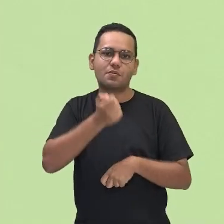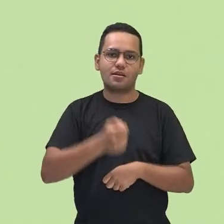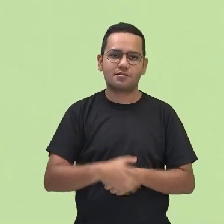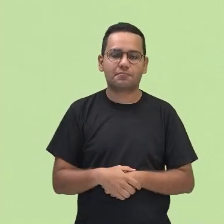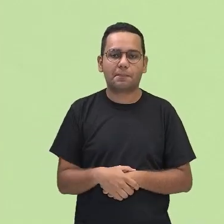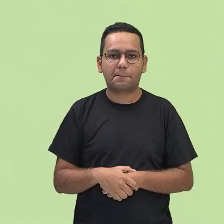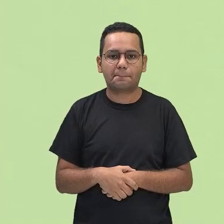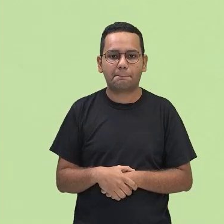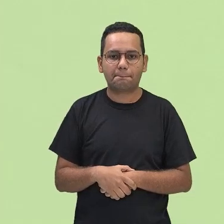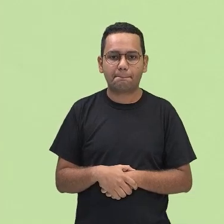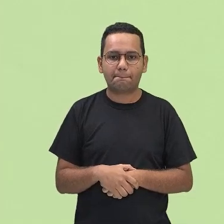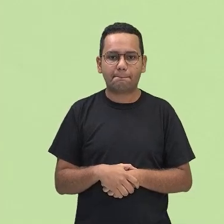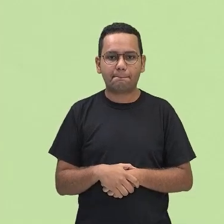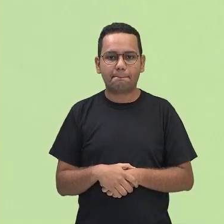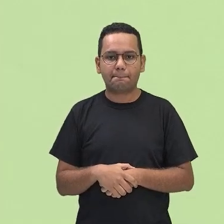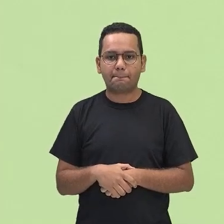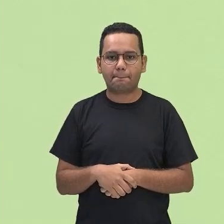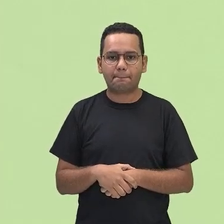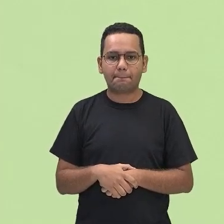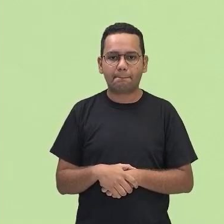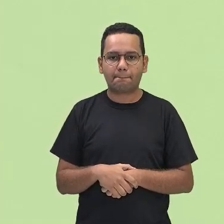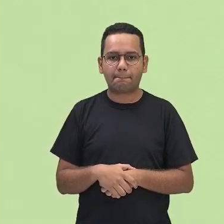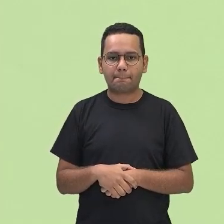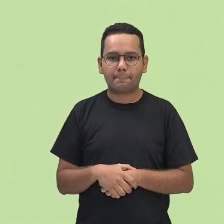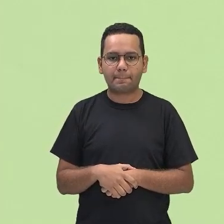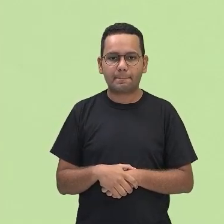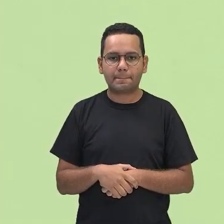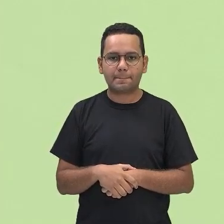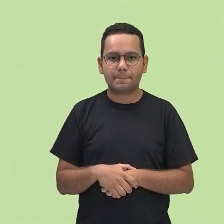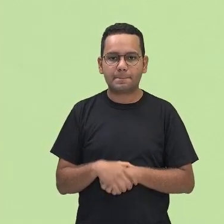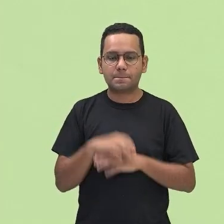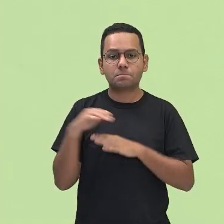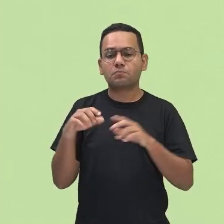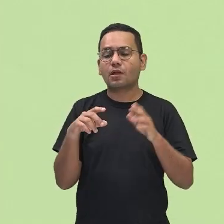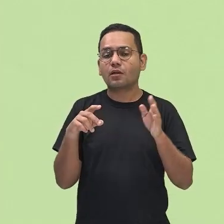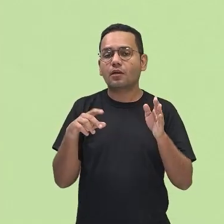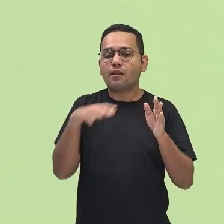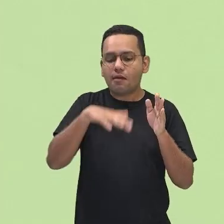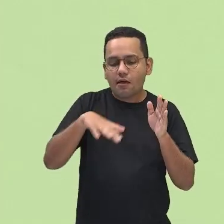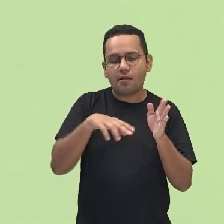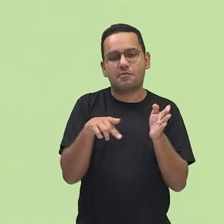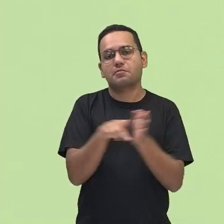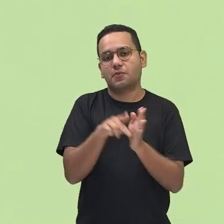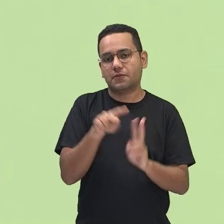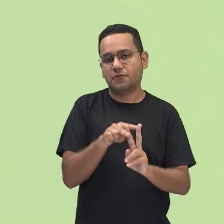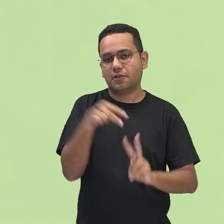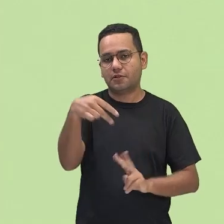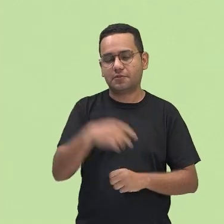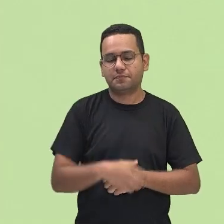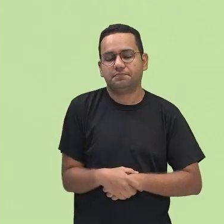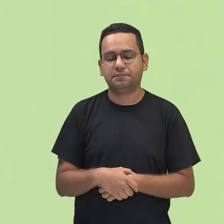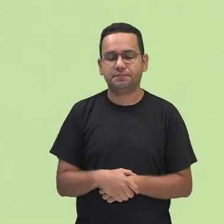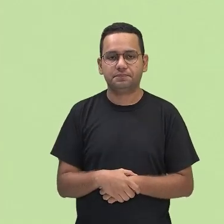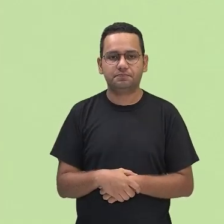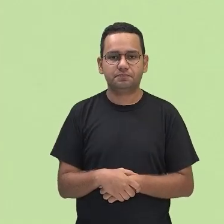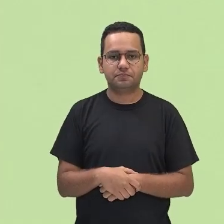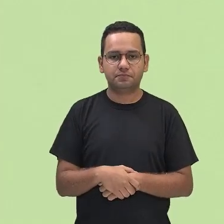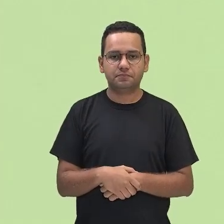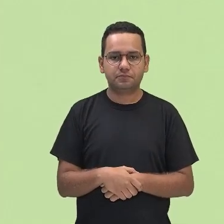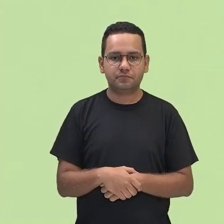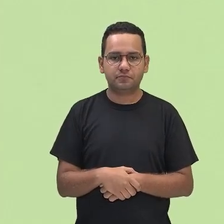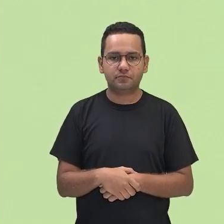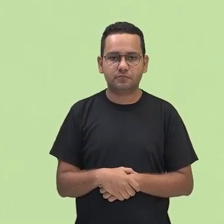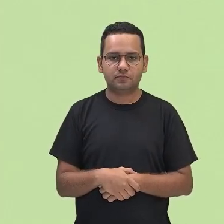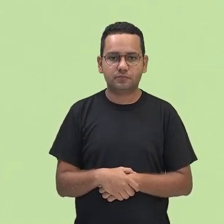você. Então, relembrando, né, que isso aí são conceitos dentro da genética. E para a gente falar um pouquinho mais sobre a genética,